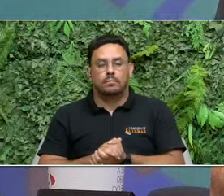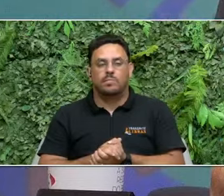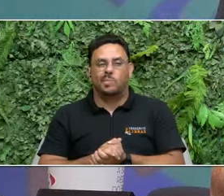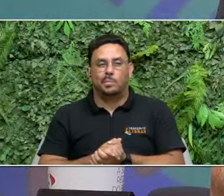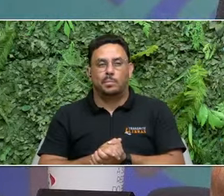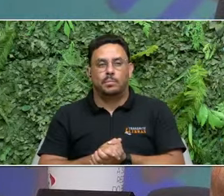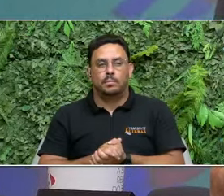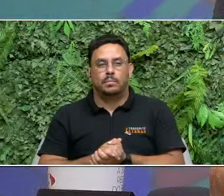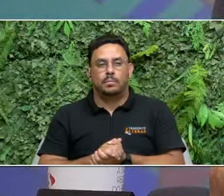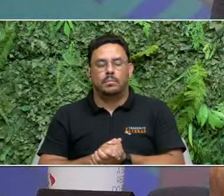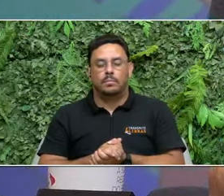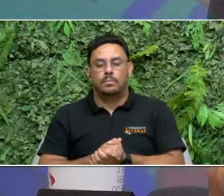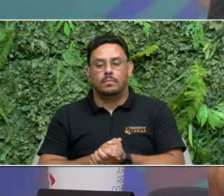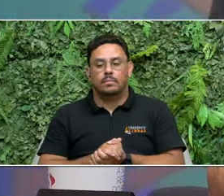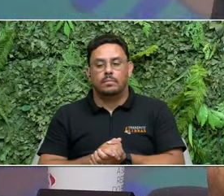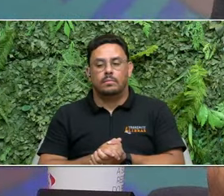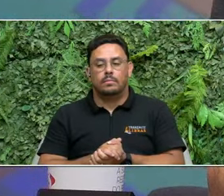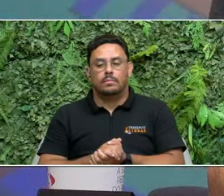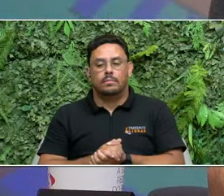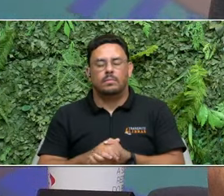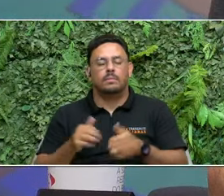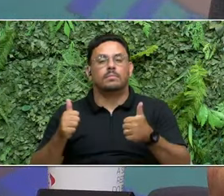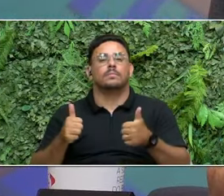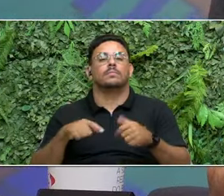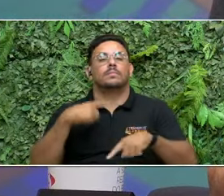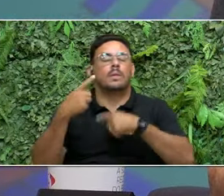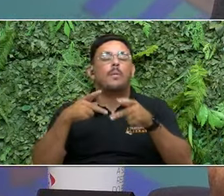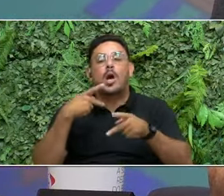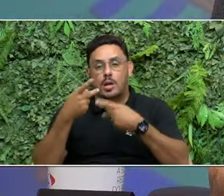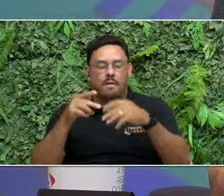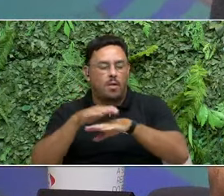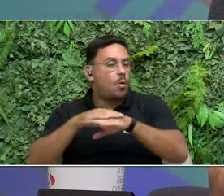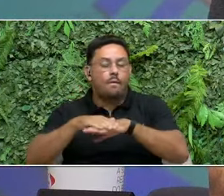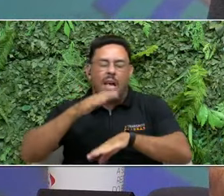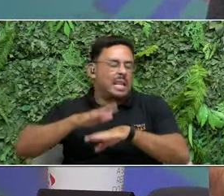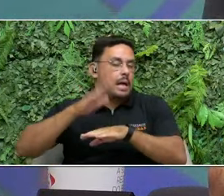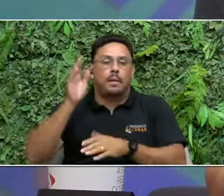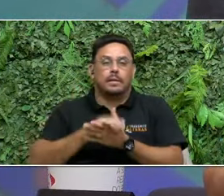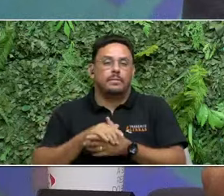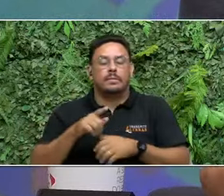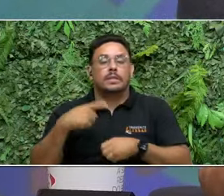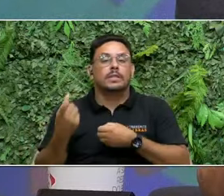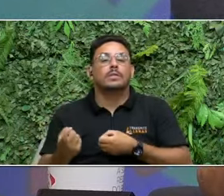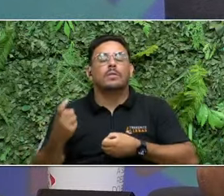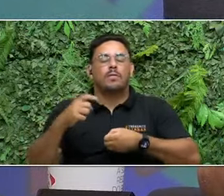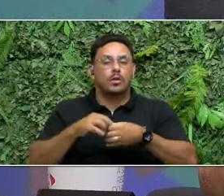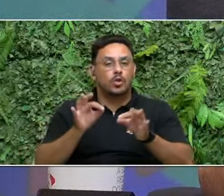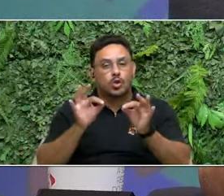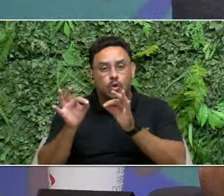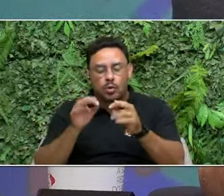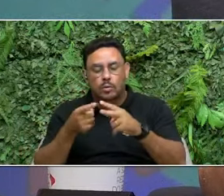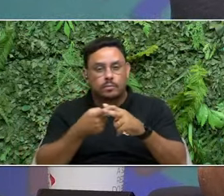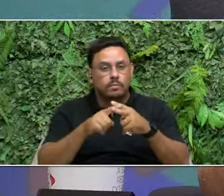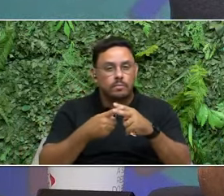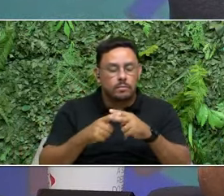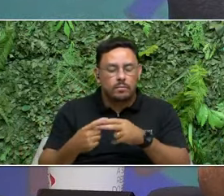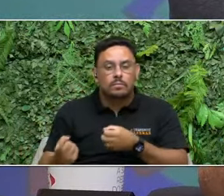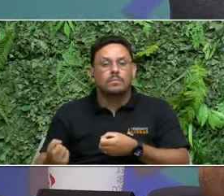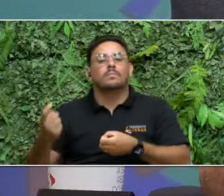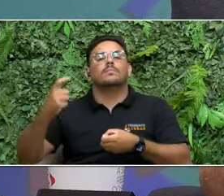Felipão muito bem tá bom Depois a gente fala um pouquinho mais sobre isso depois a gente volta Vamos acertar o nosso som tá